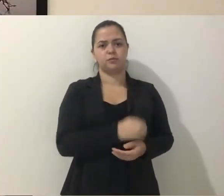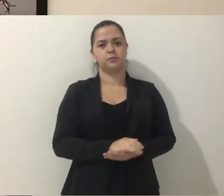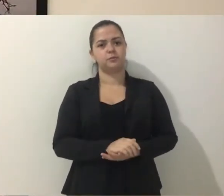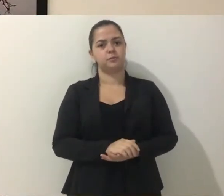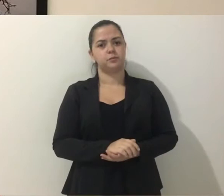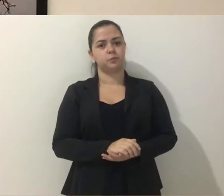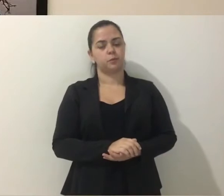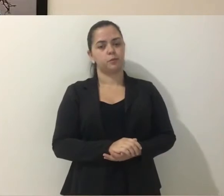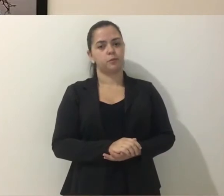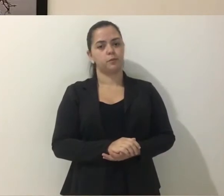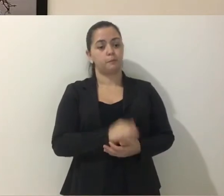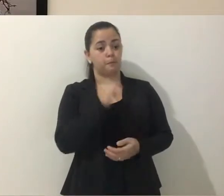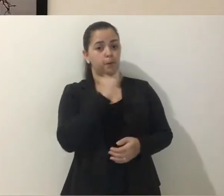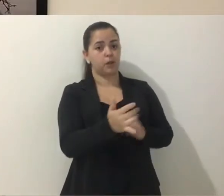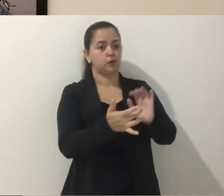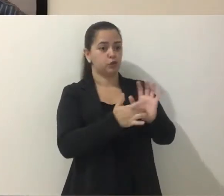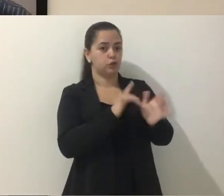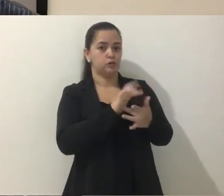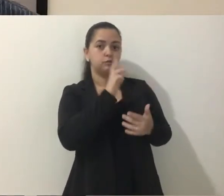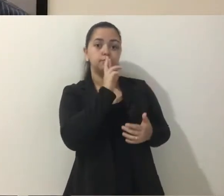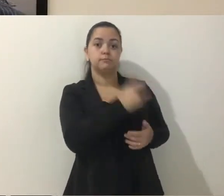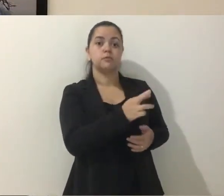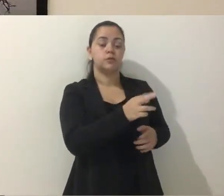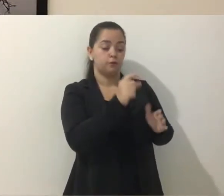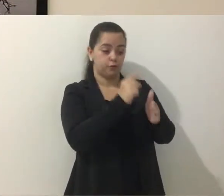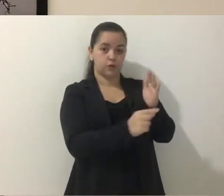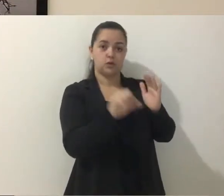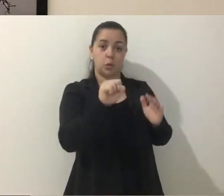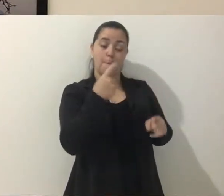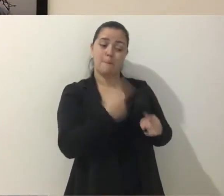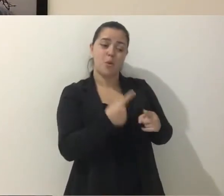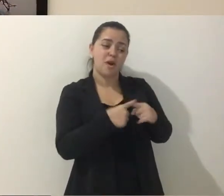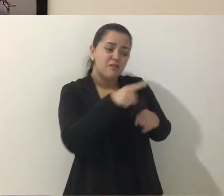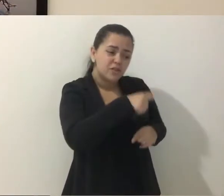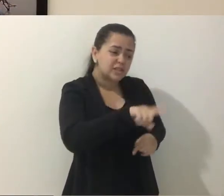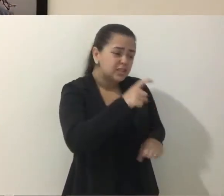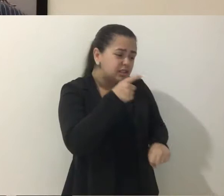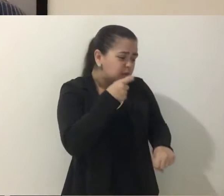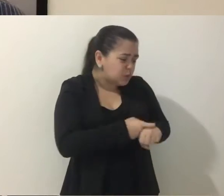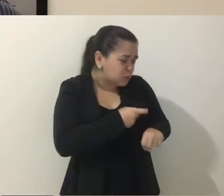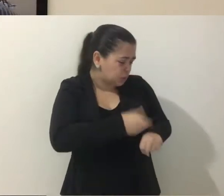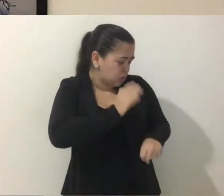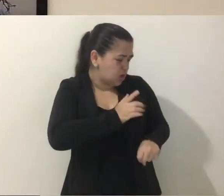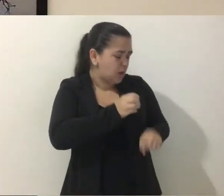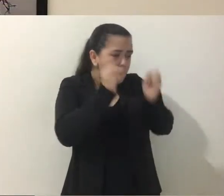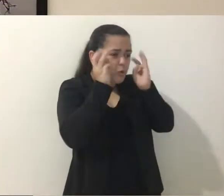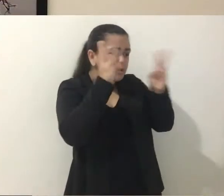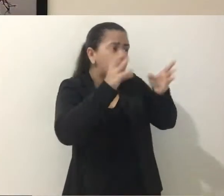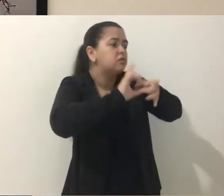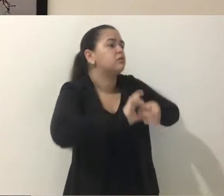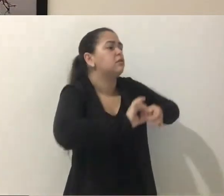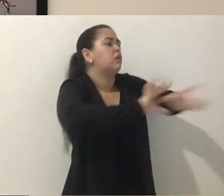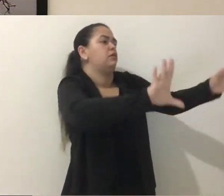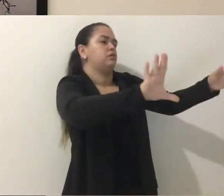ele diz, Jesus respondendo no versículo 8, foi por causa da dureza do coração de vocês que Moisés